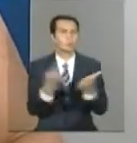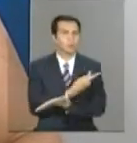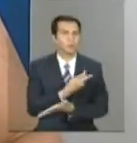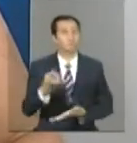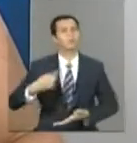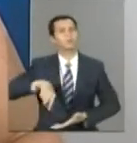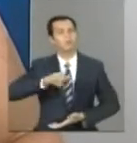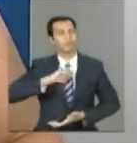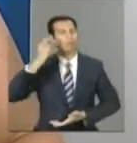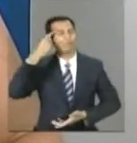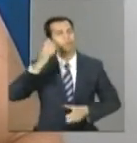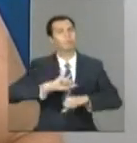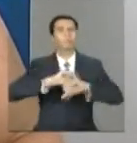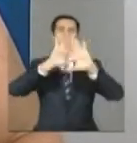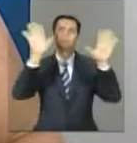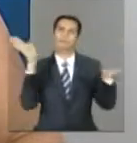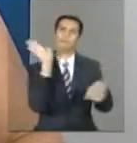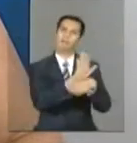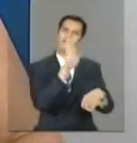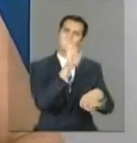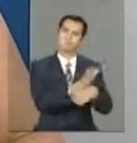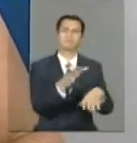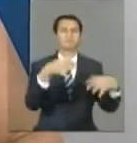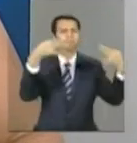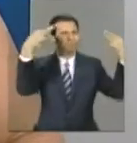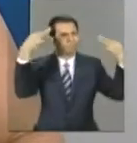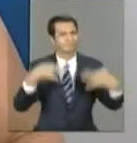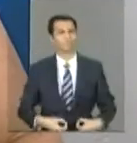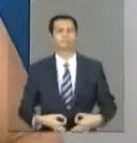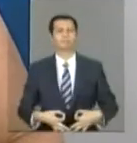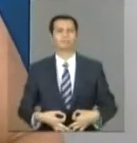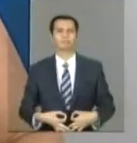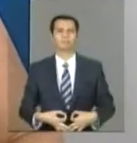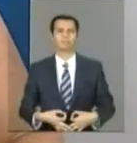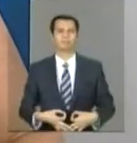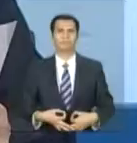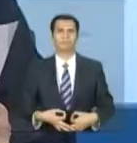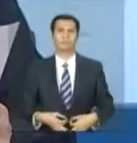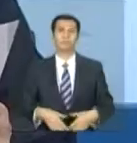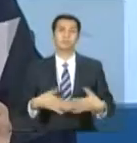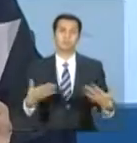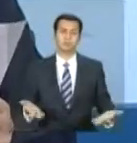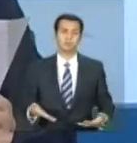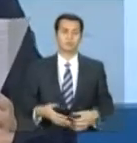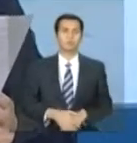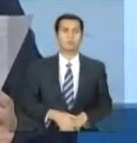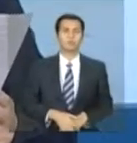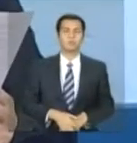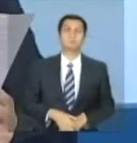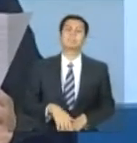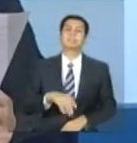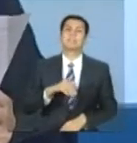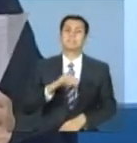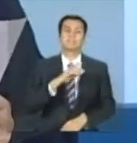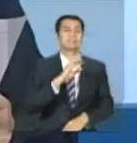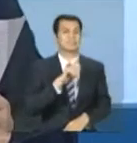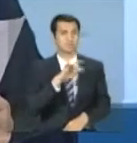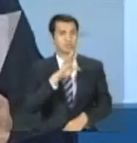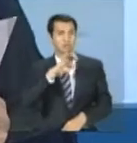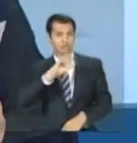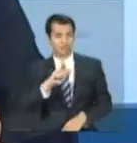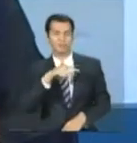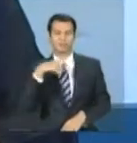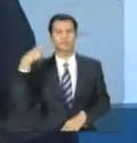para que nós possamos ajudá-lo de uma forma mais específica. Então, Cíntia Penha, de Poços de Caldas, Minas Gerais. Ela está com